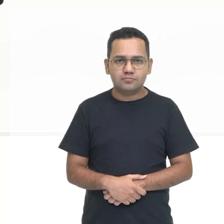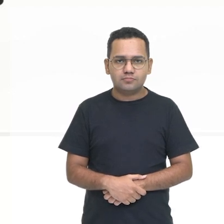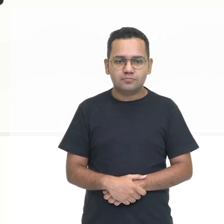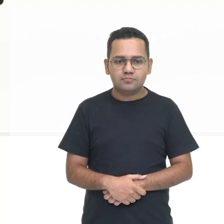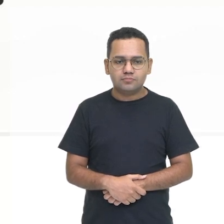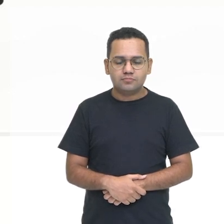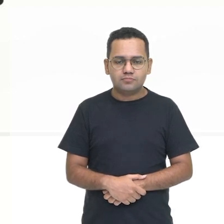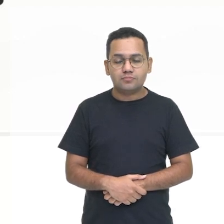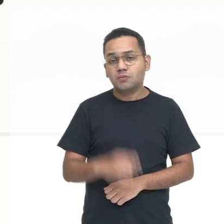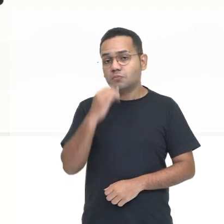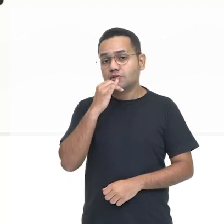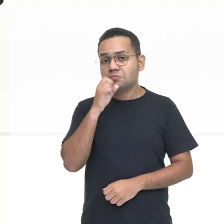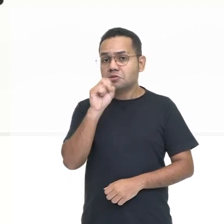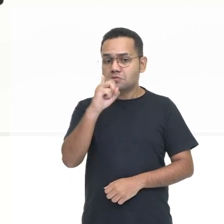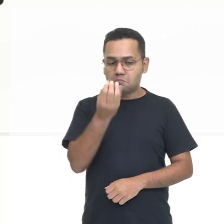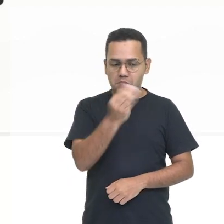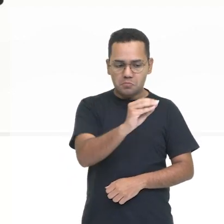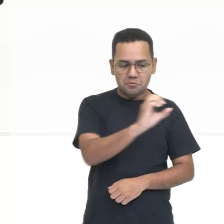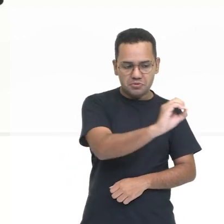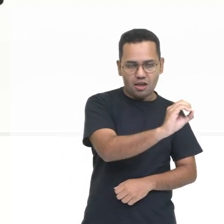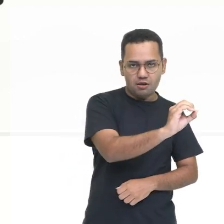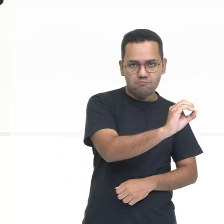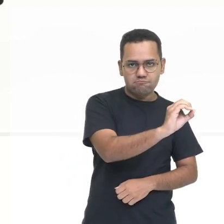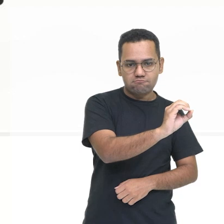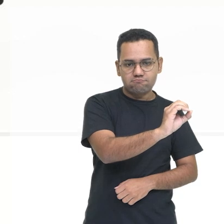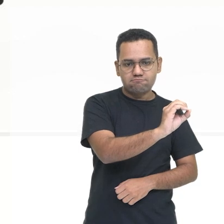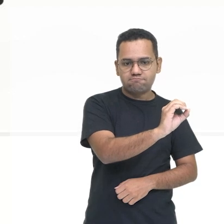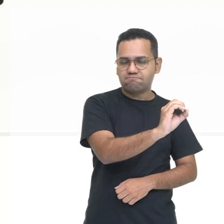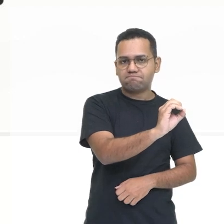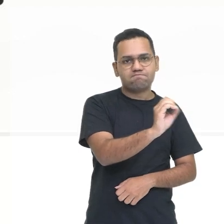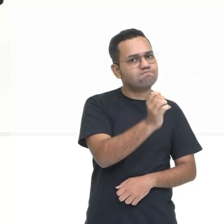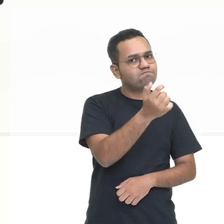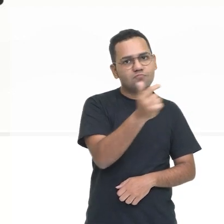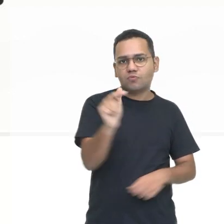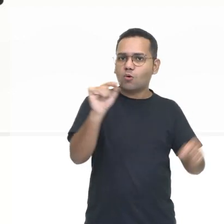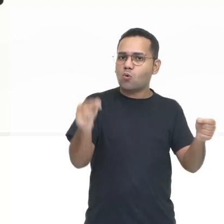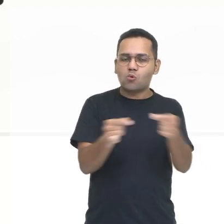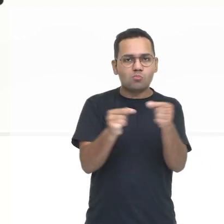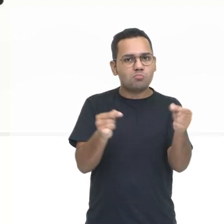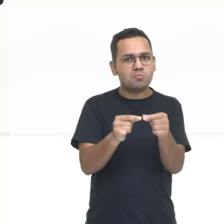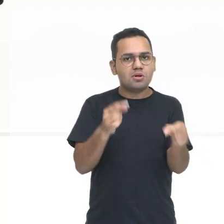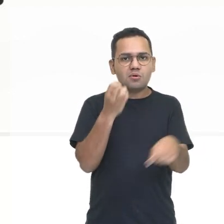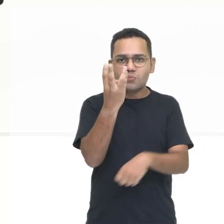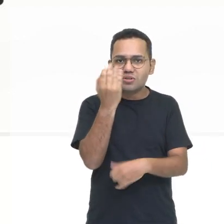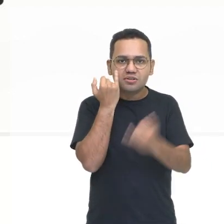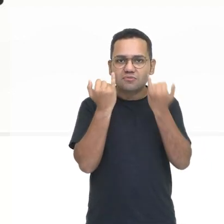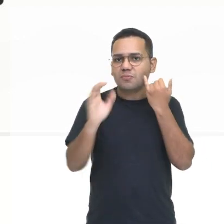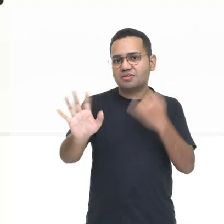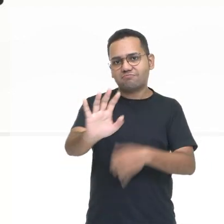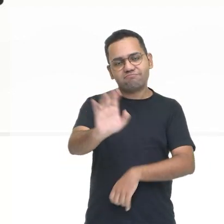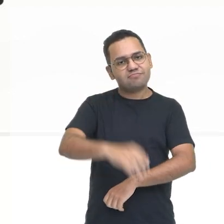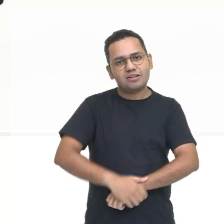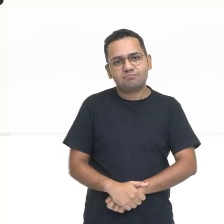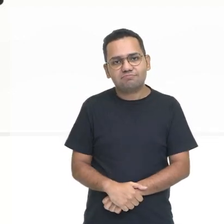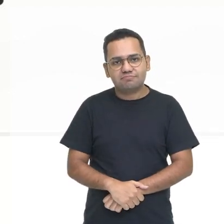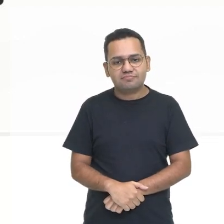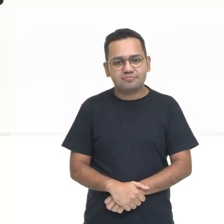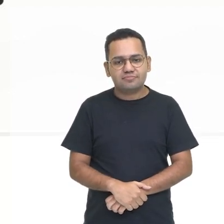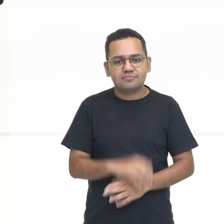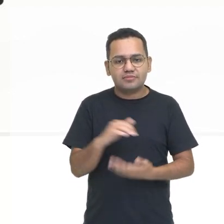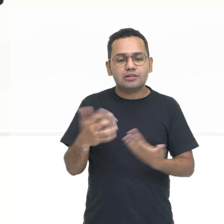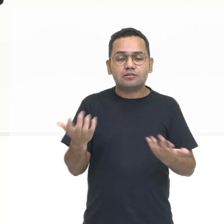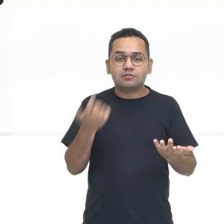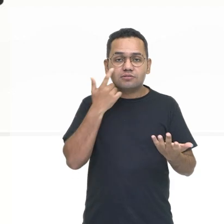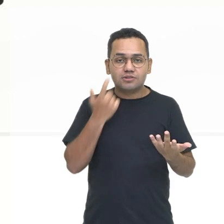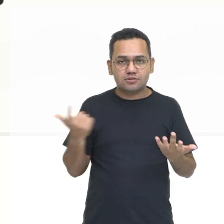o da posição da centena, ele não vai formar um número de 3 algarismos. Nesse exemplo aqui, a gente não tem zero, então só tem 1, 2 e 3.